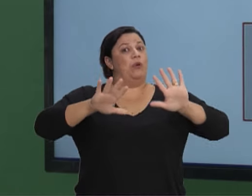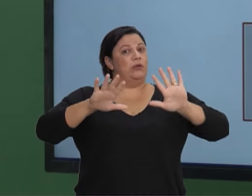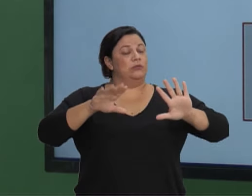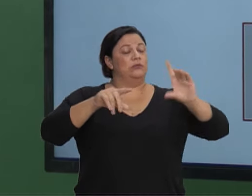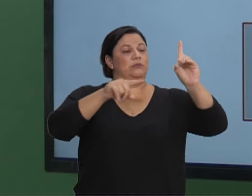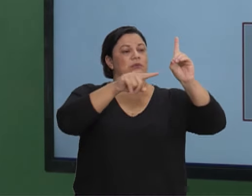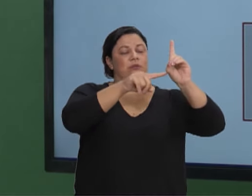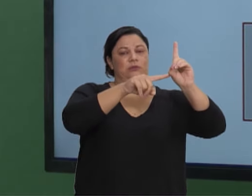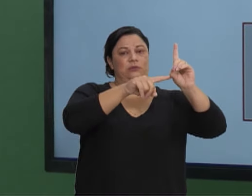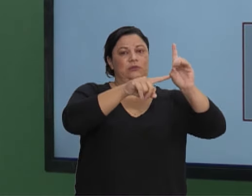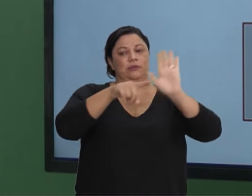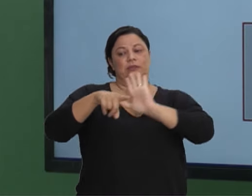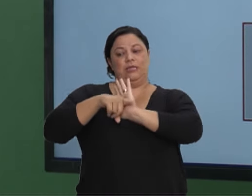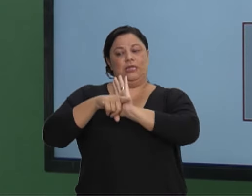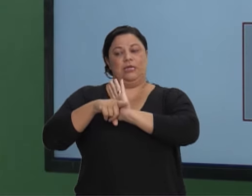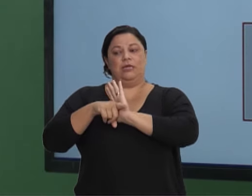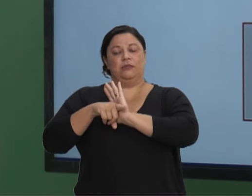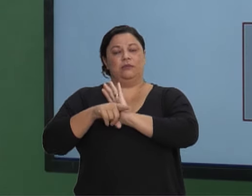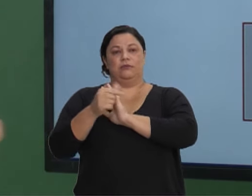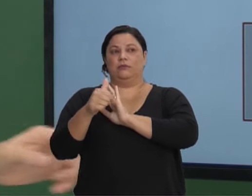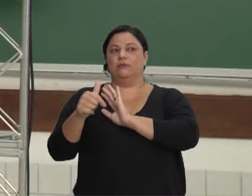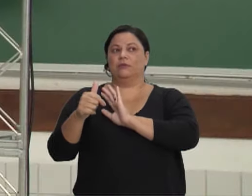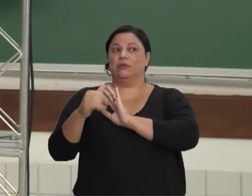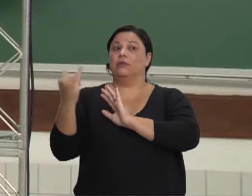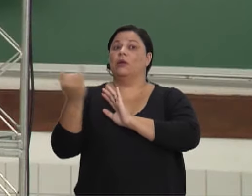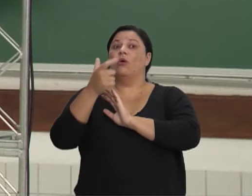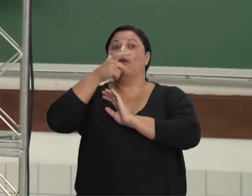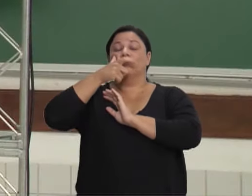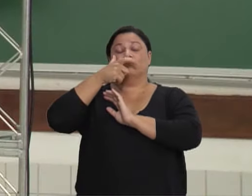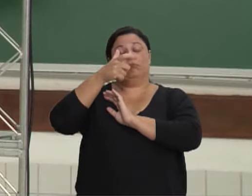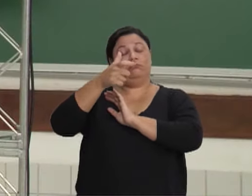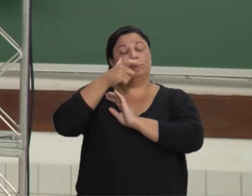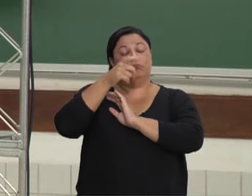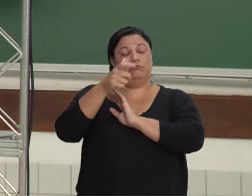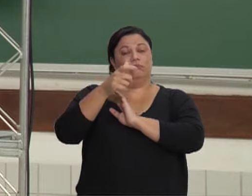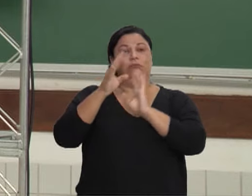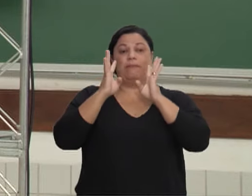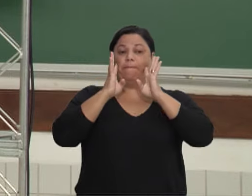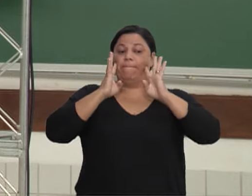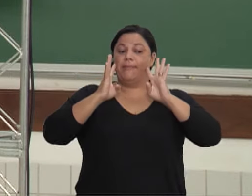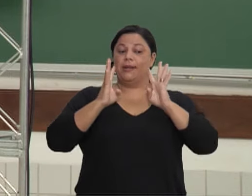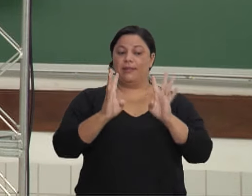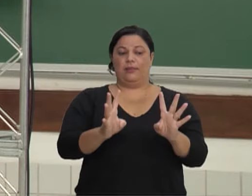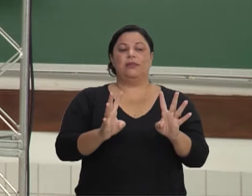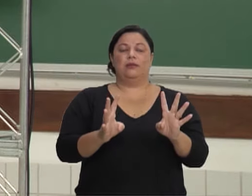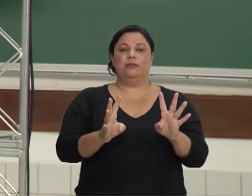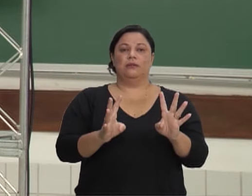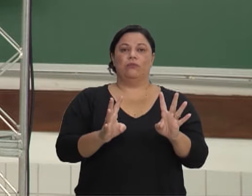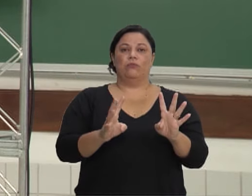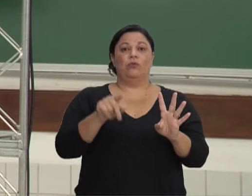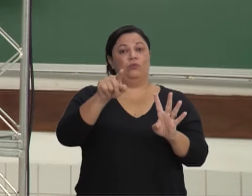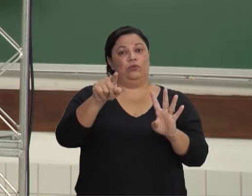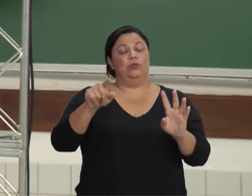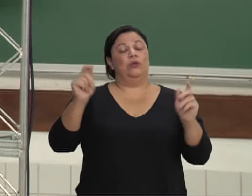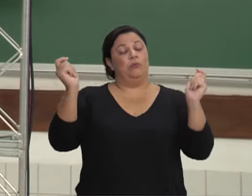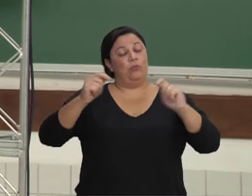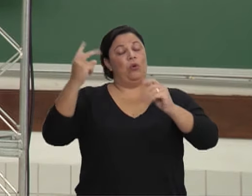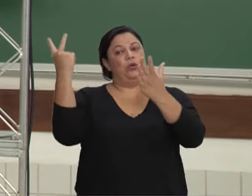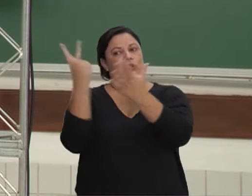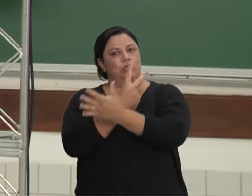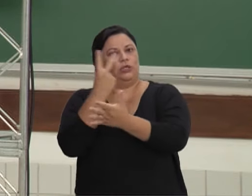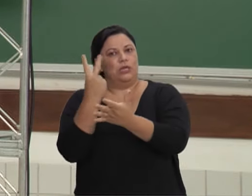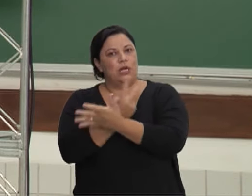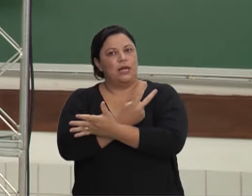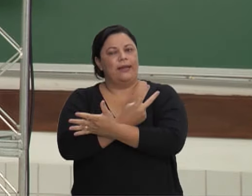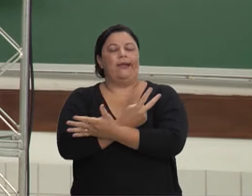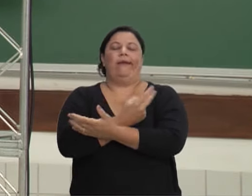tem. Então, é bem importante estar atento a isso aqui, ao módulo. Você pode errar uma questão do seu vestibular ou,